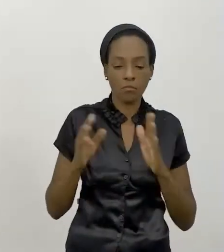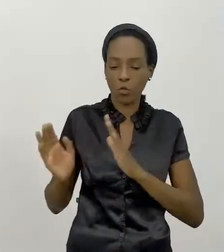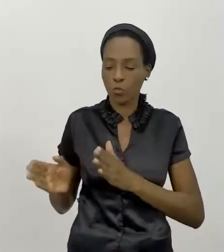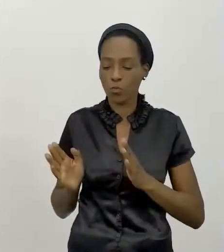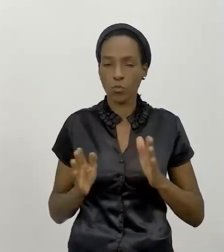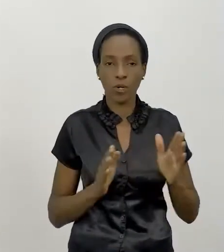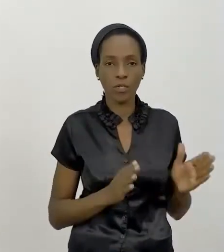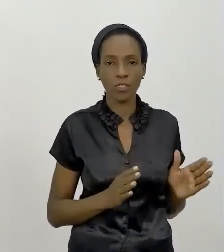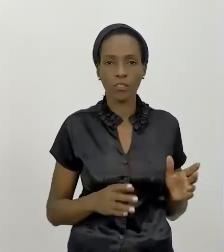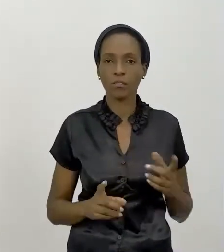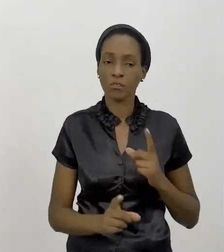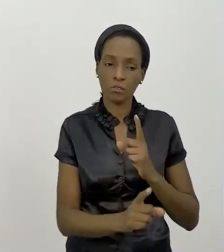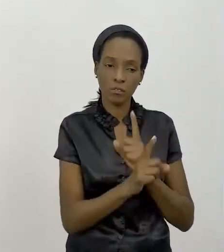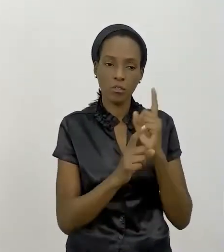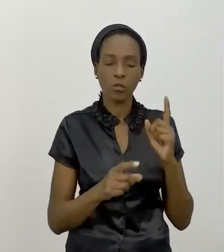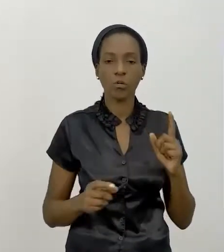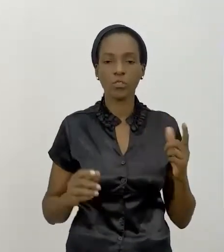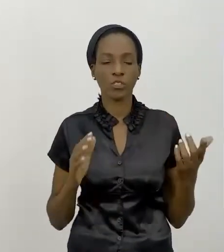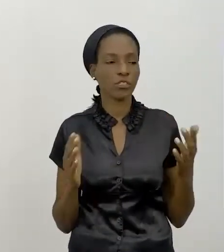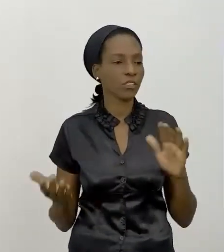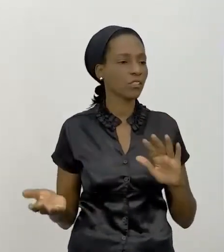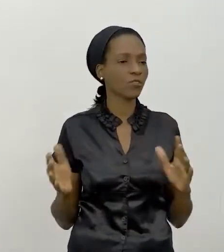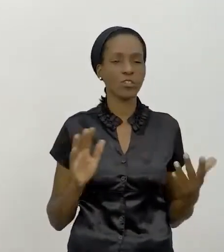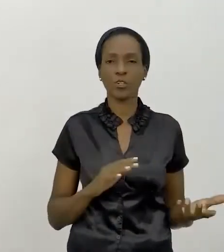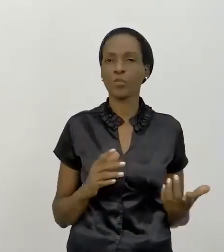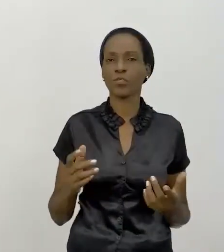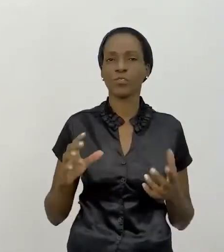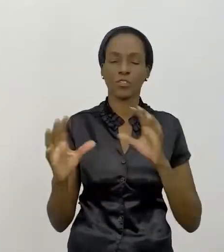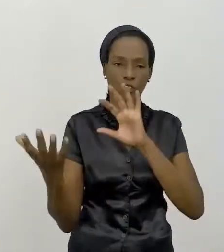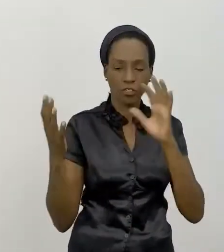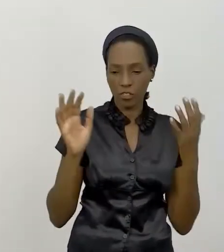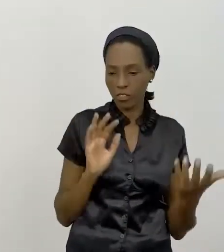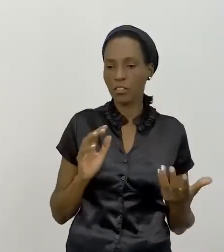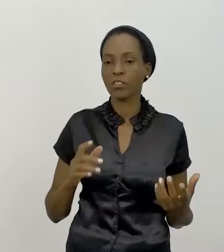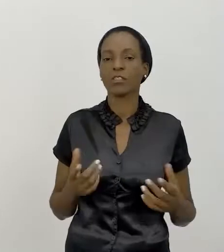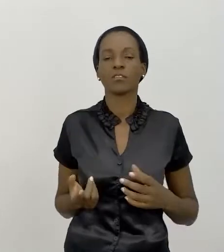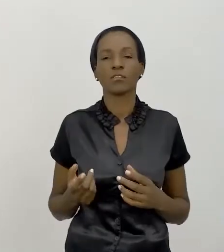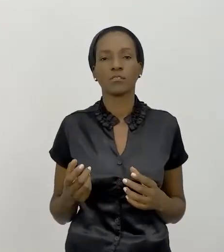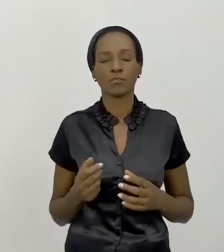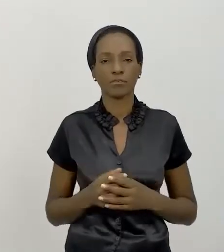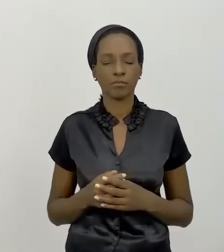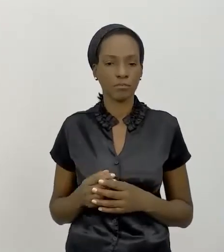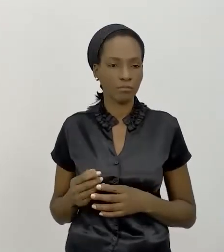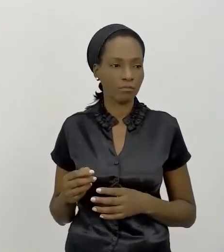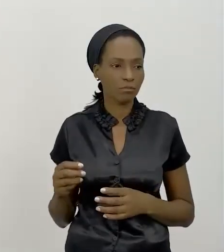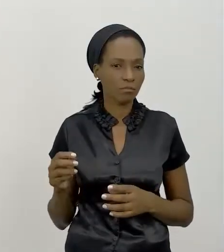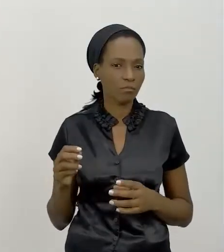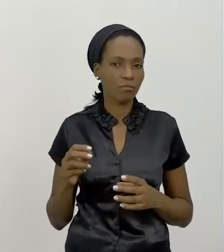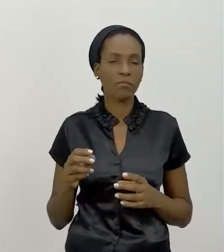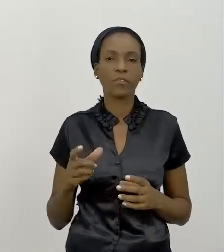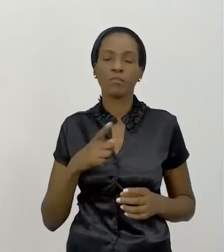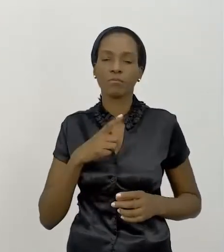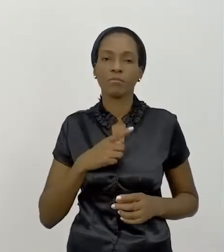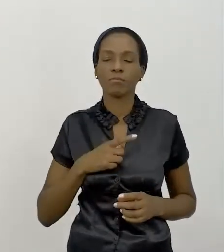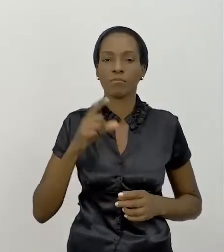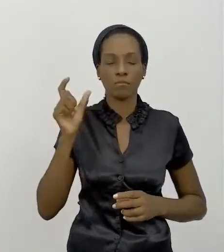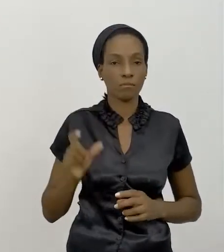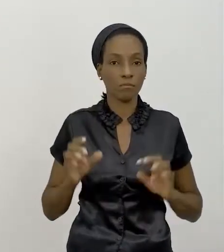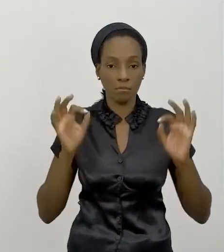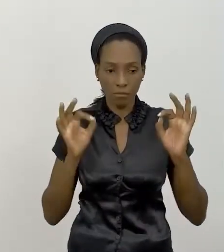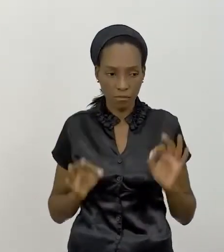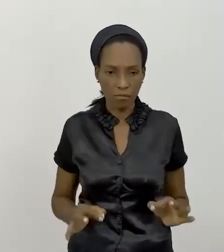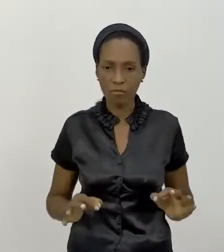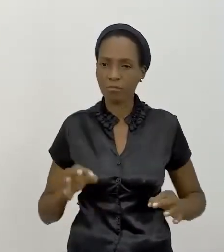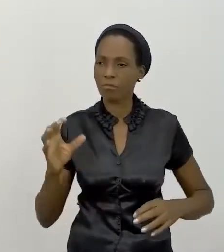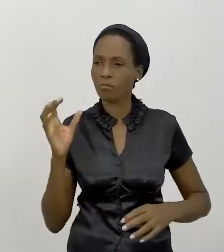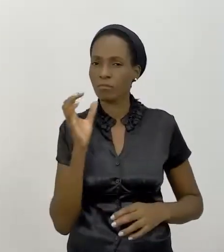padrões aparecem nos fenômenos naturais, quando a gente estuda o movimento retilíneo uniforme, ele tem uma característica específica, a